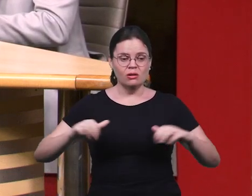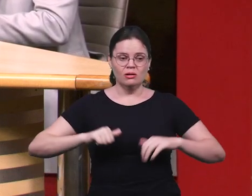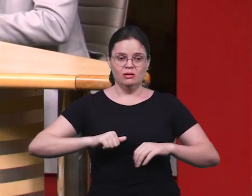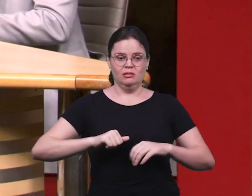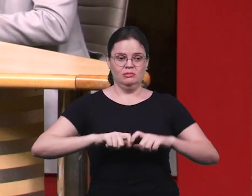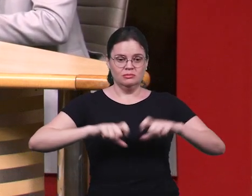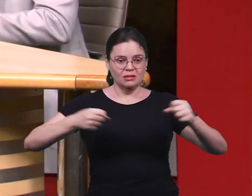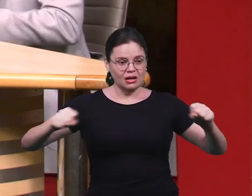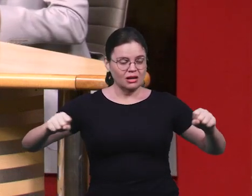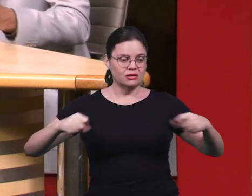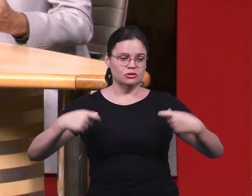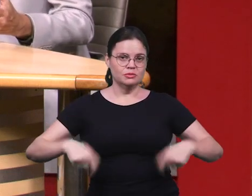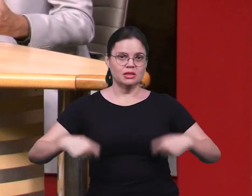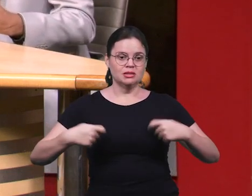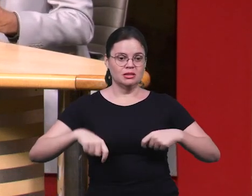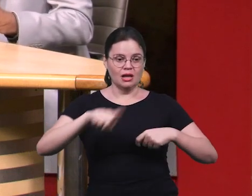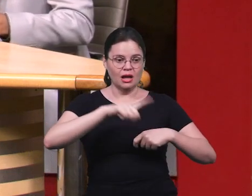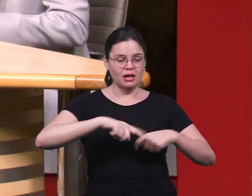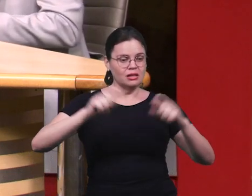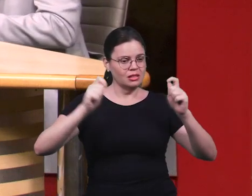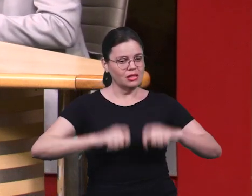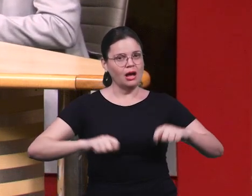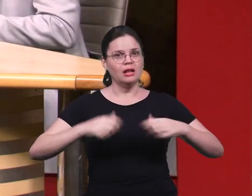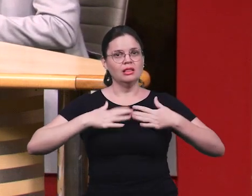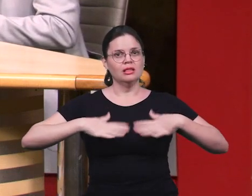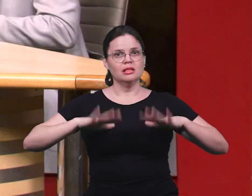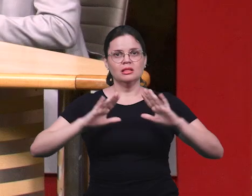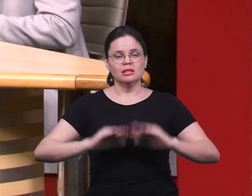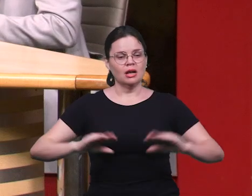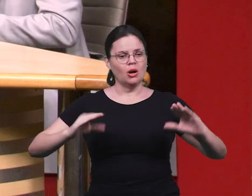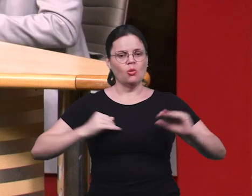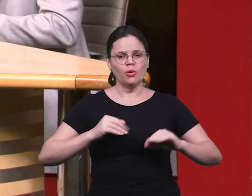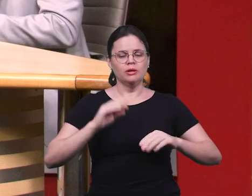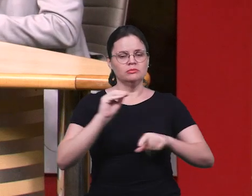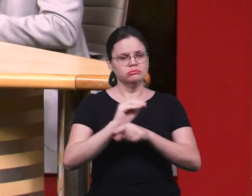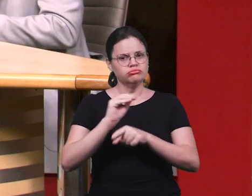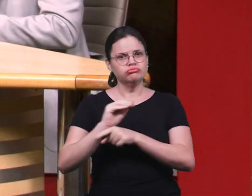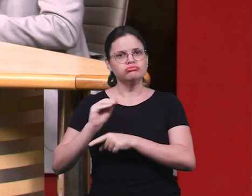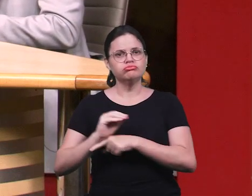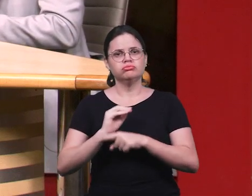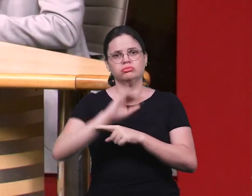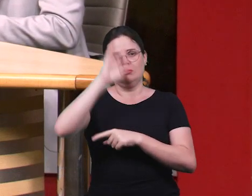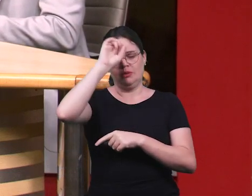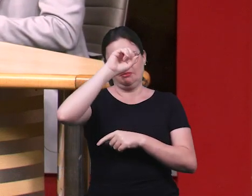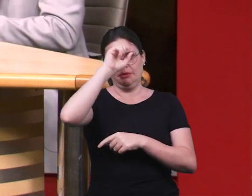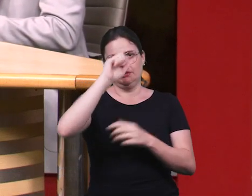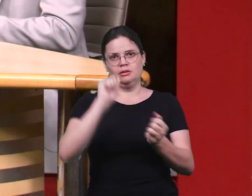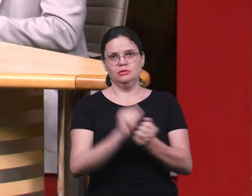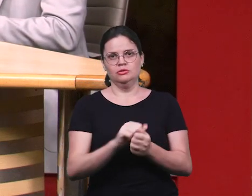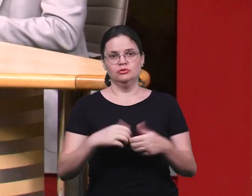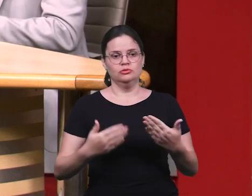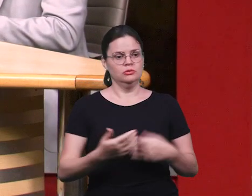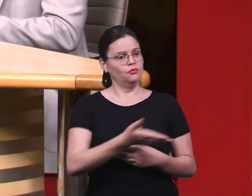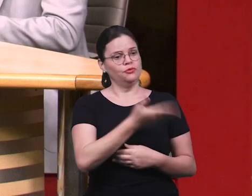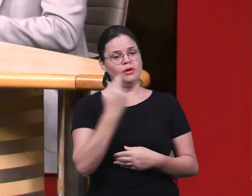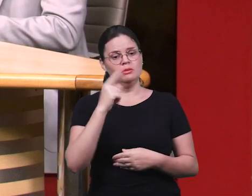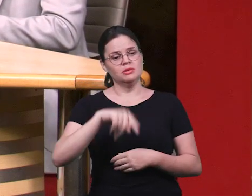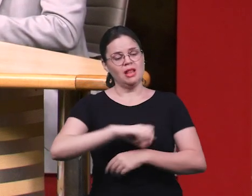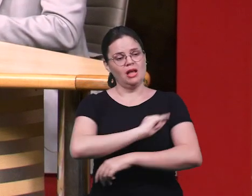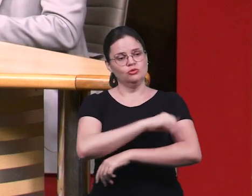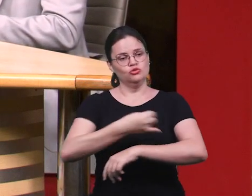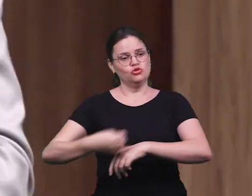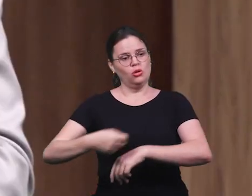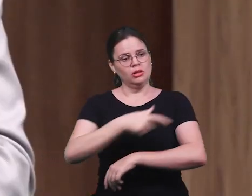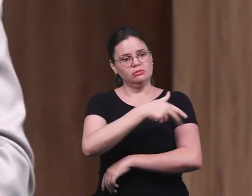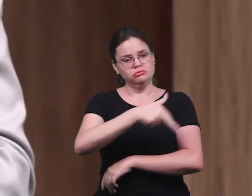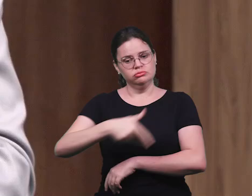amplo, onde todos possam ser acolhidos e tudo. Vamos descer ao Jordão e